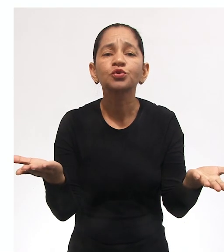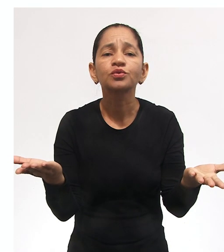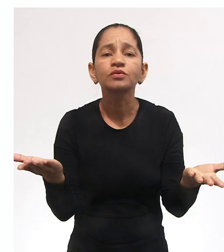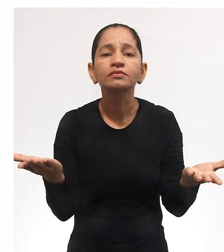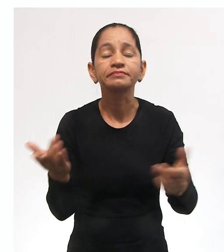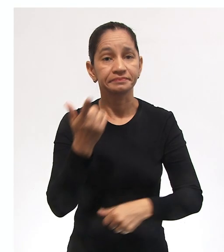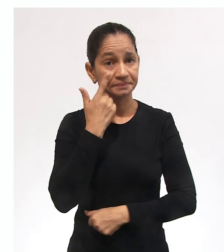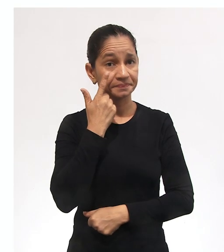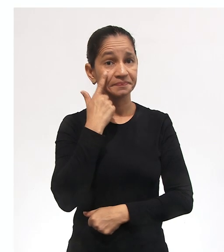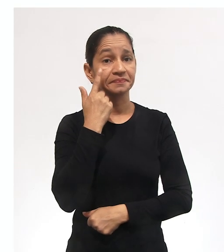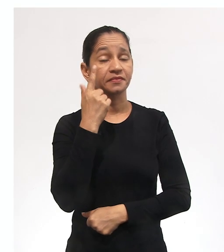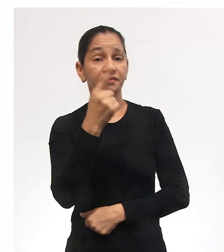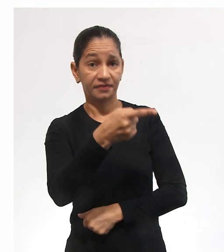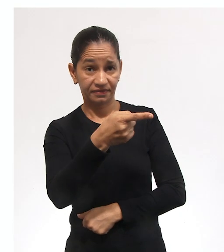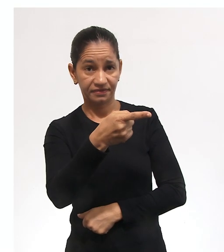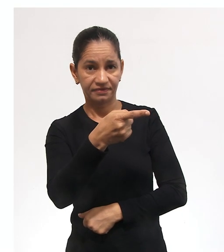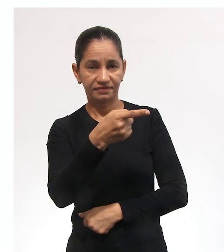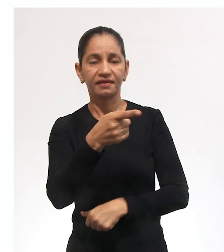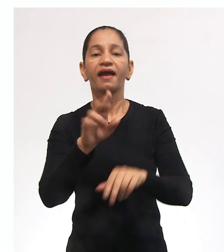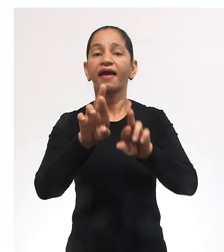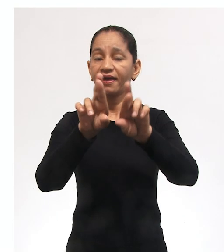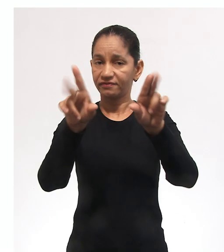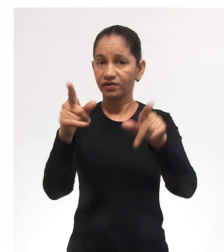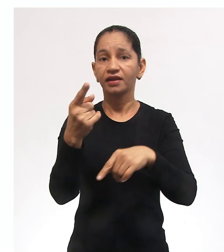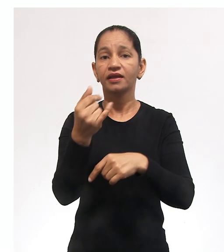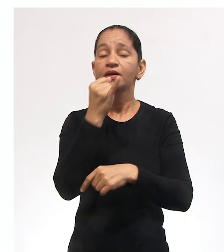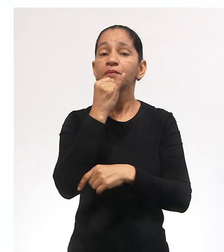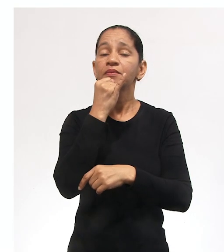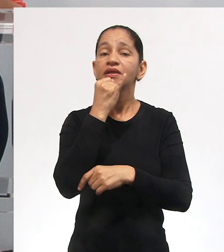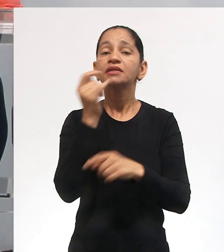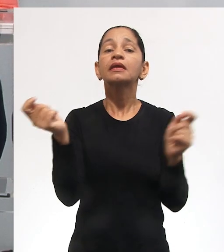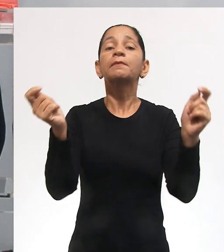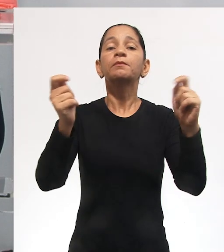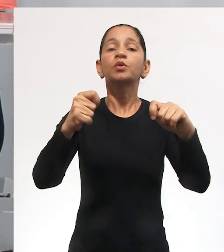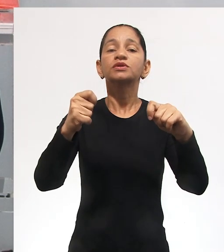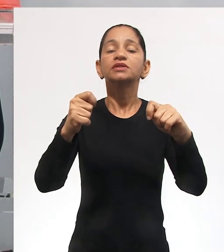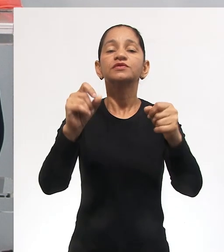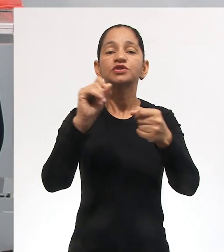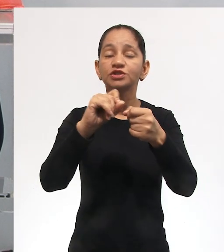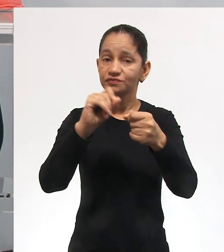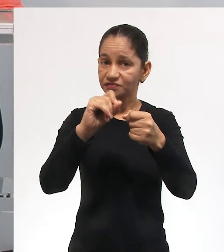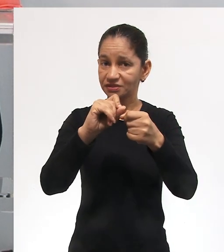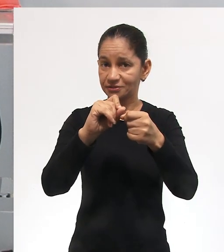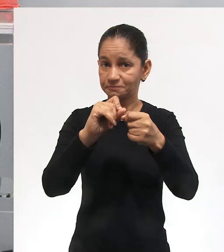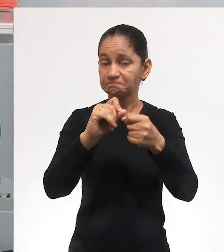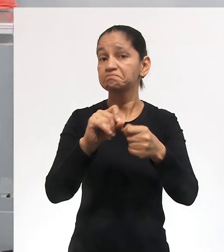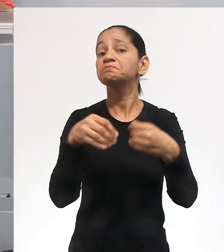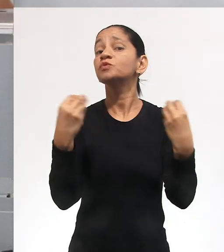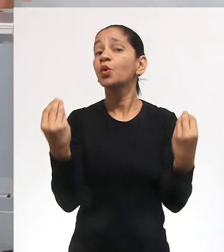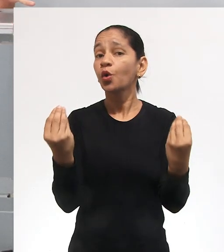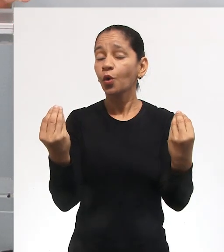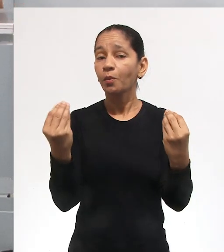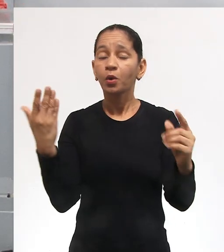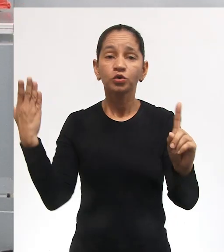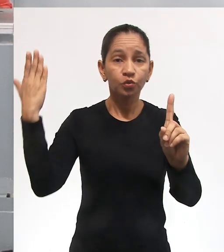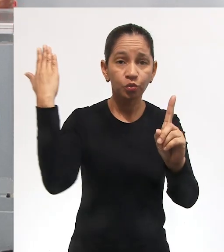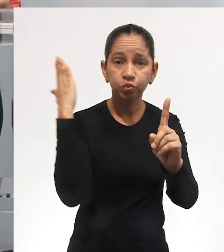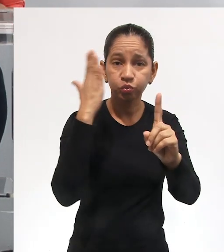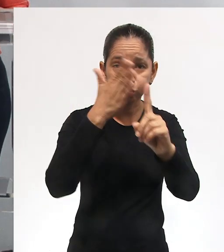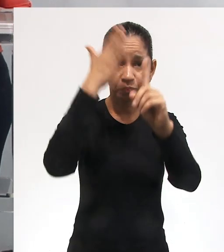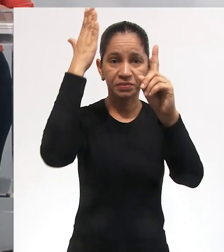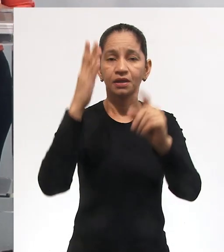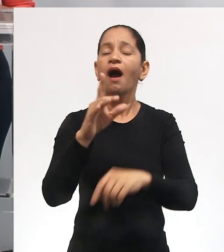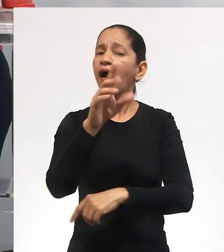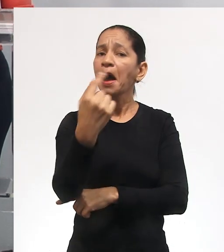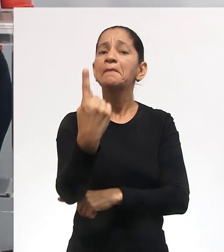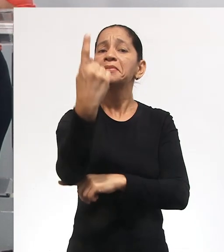Nesse caso aqui, a gente tem a possibilidade de fazer diretamente, do jeito que a gente